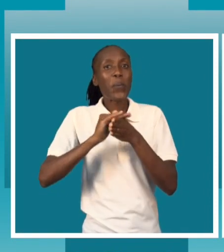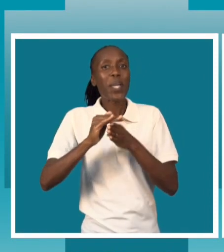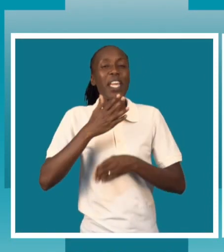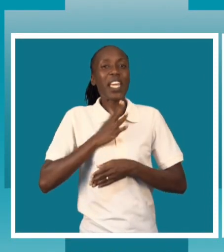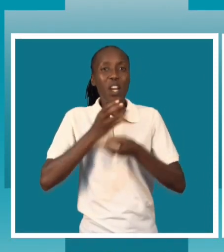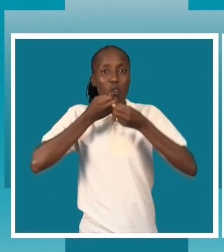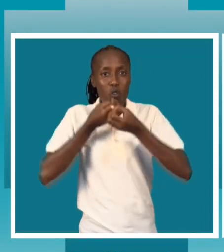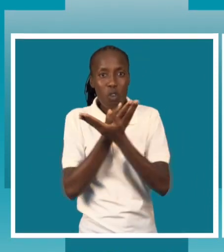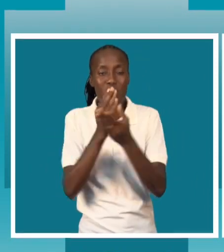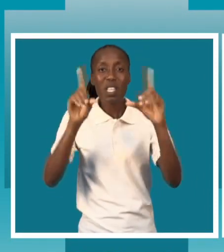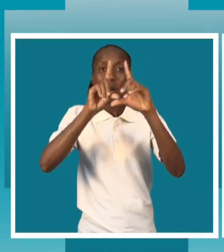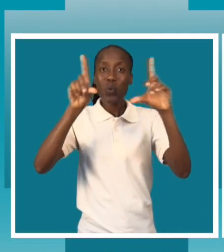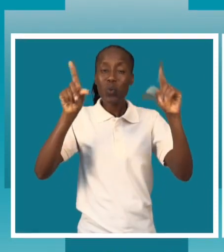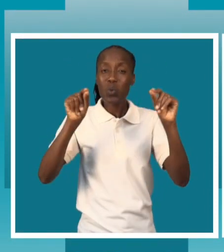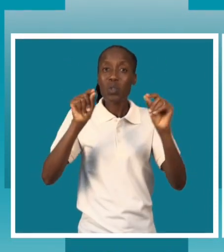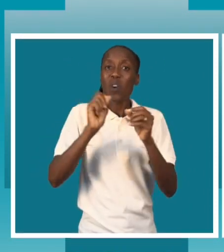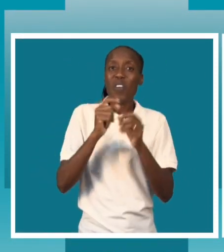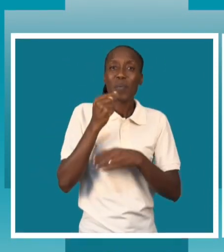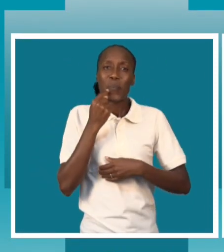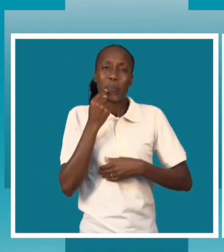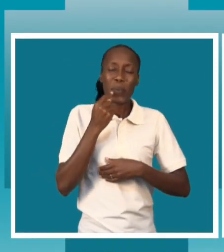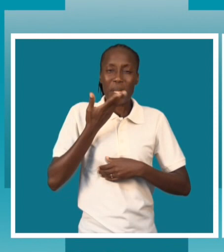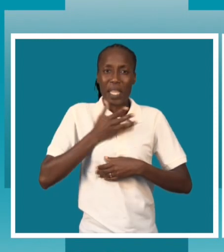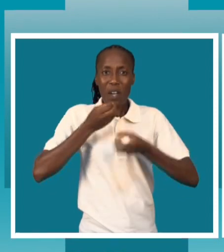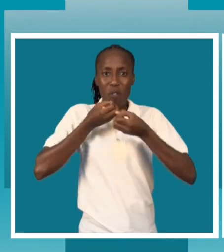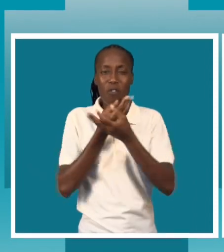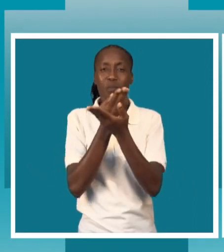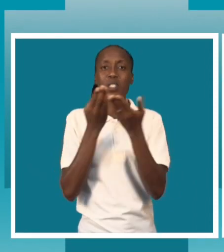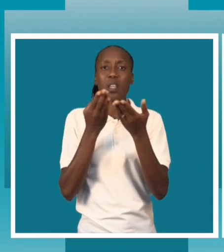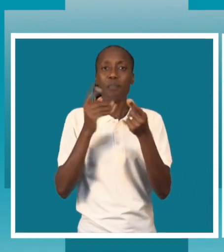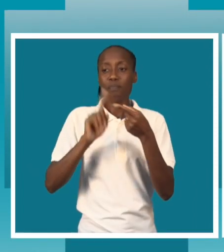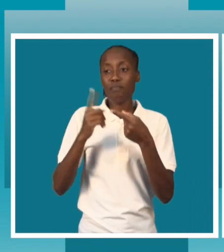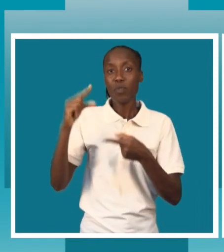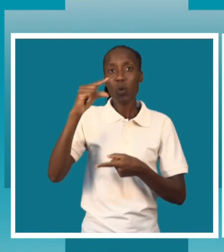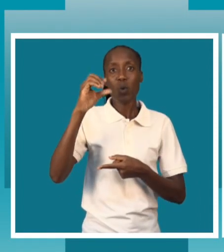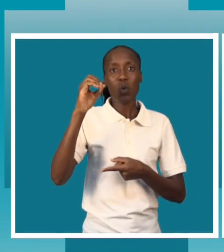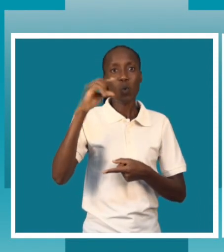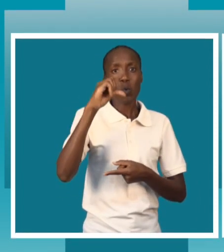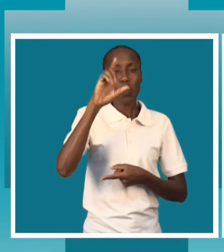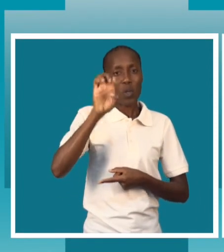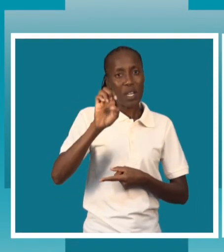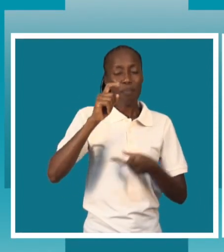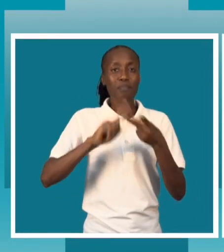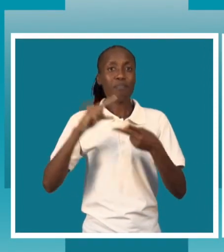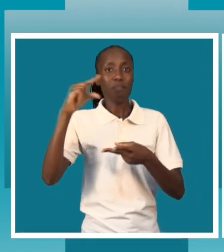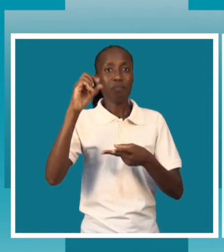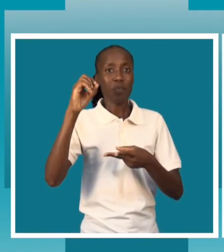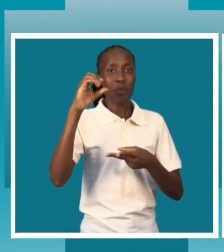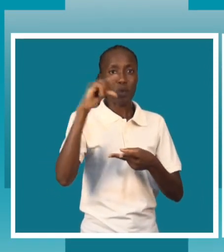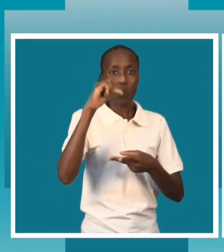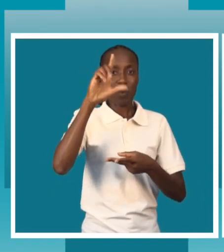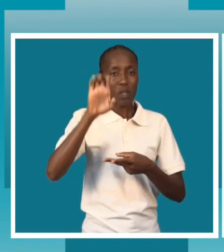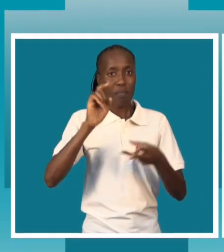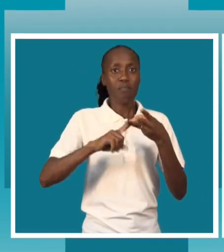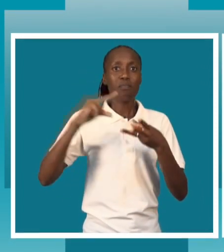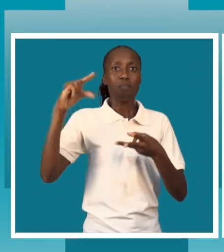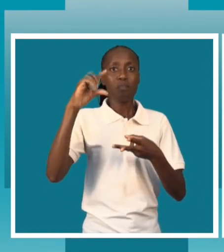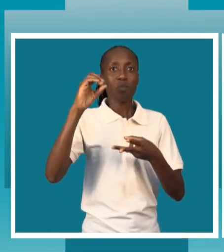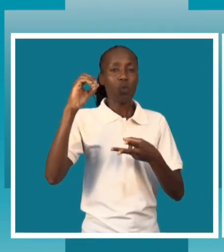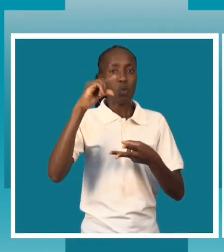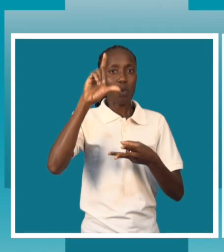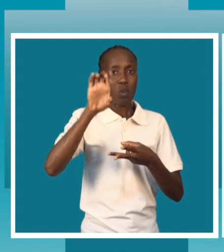quando queres te informar sobre um assunto ou tirar dúvidas sobre uma informação? Google. É, Google. Na Google.